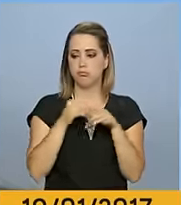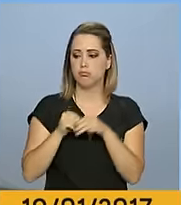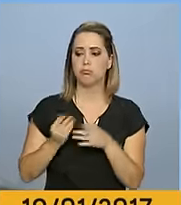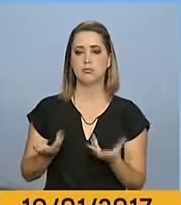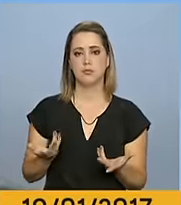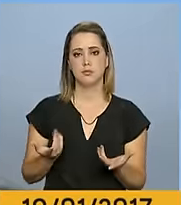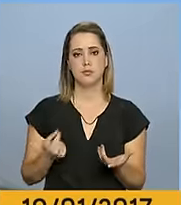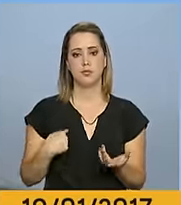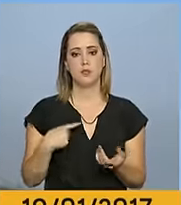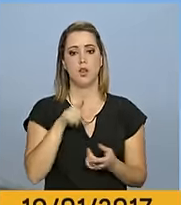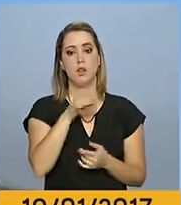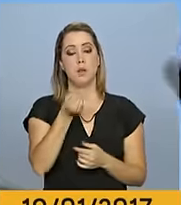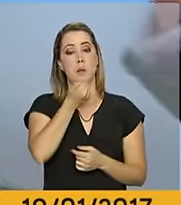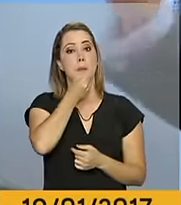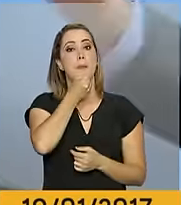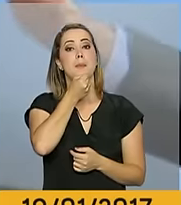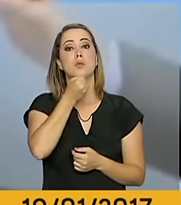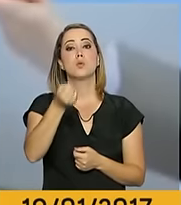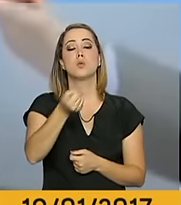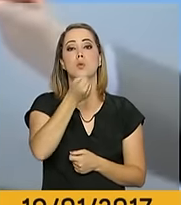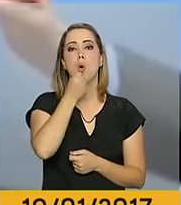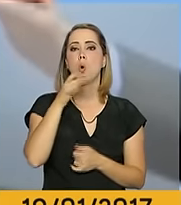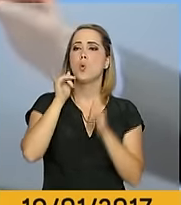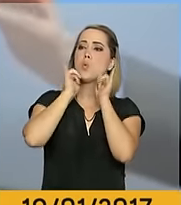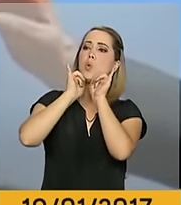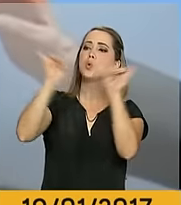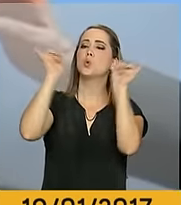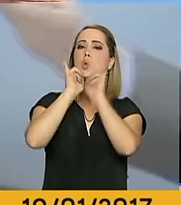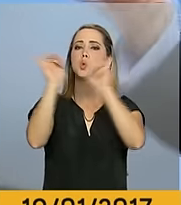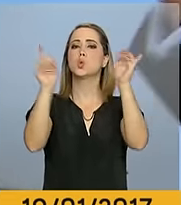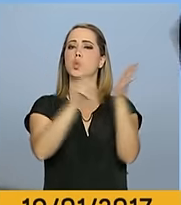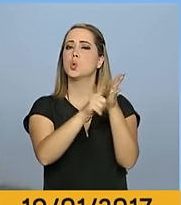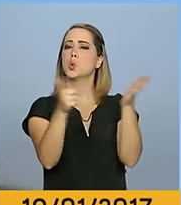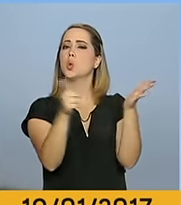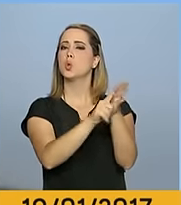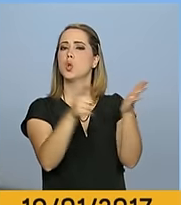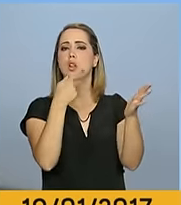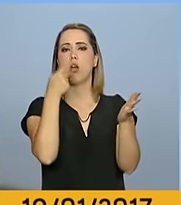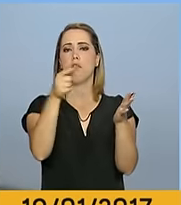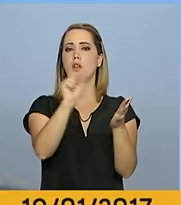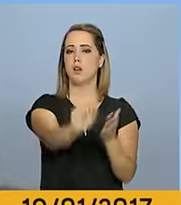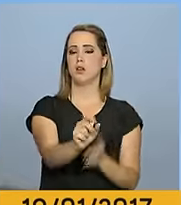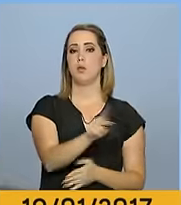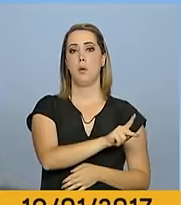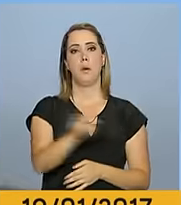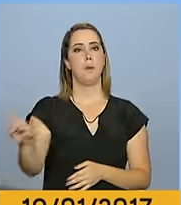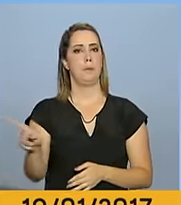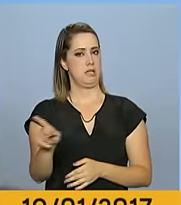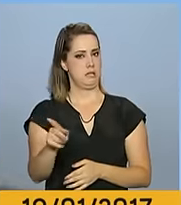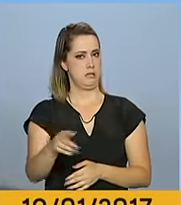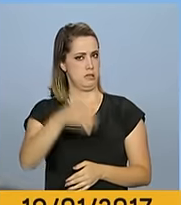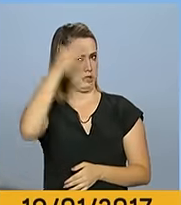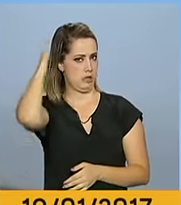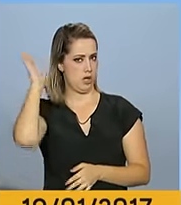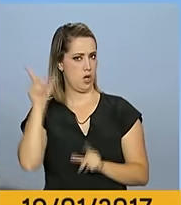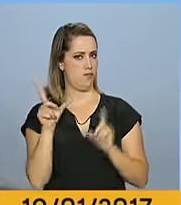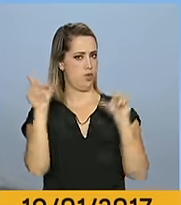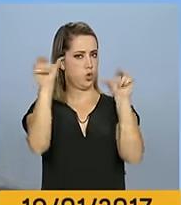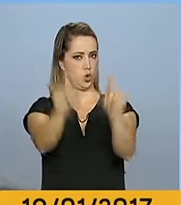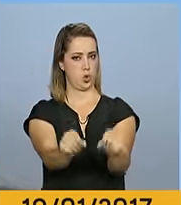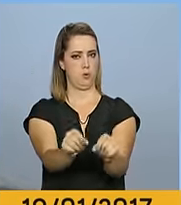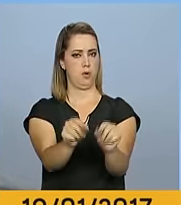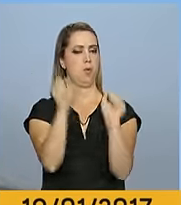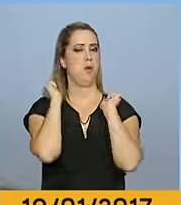Só para a imprensa que está me ouvindo, hoje saiu uma notícia no jornal dizendo: olha, Temer acho que vai reduzir essa